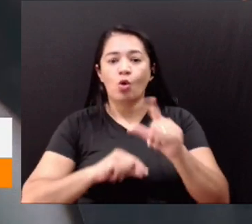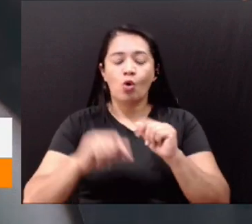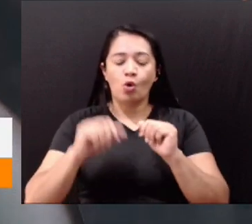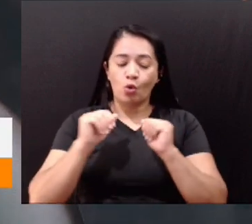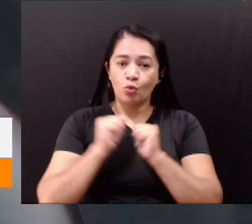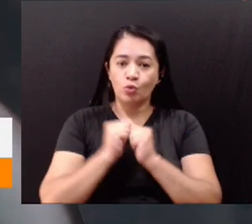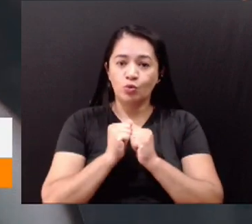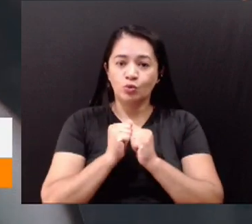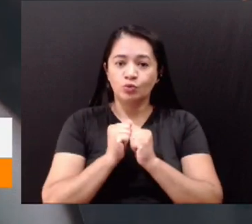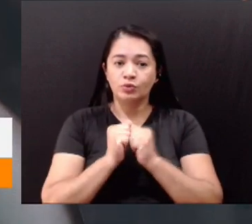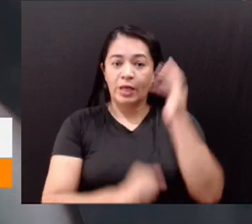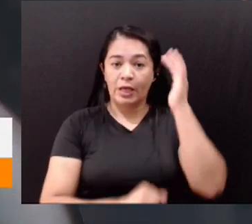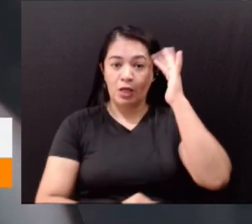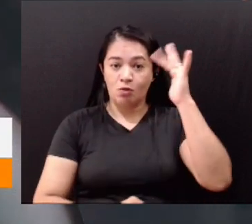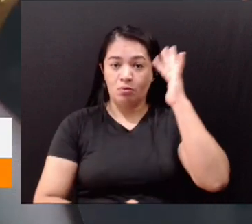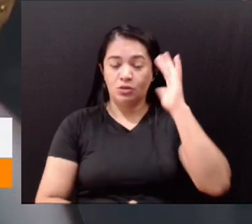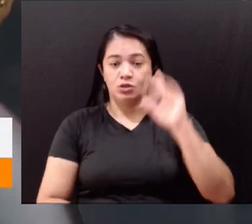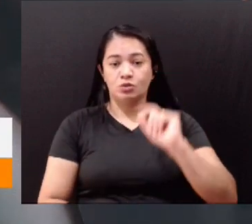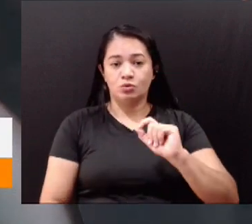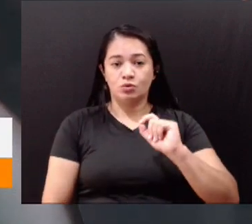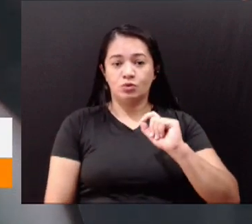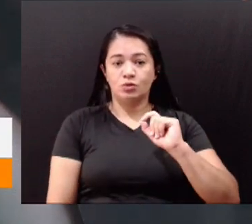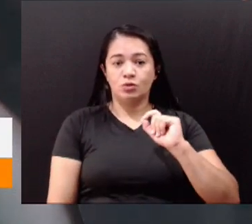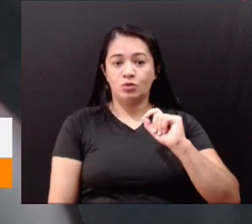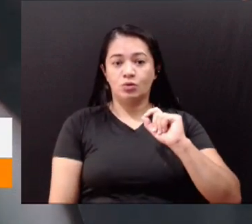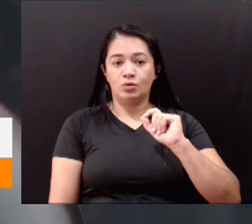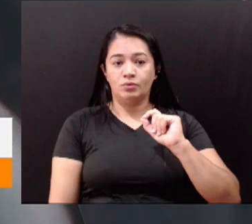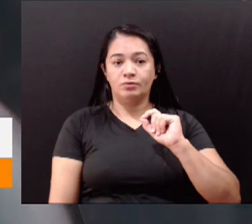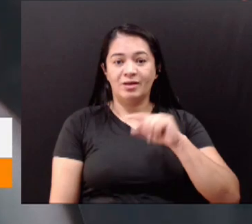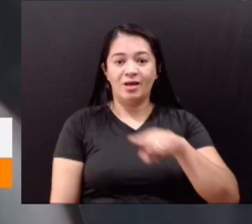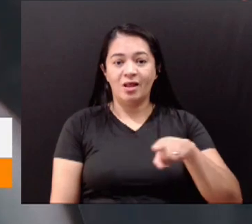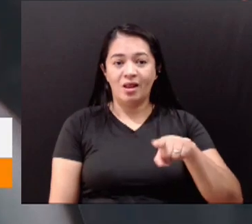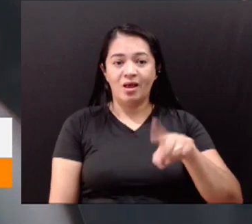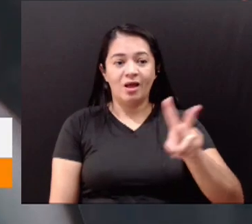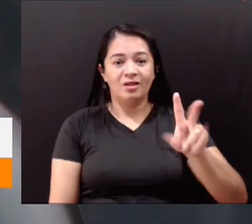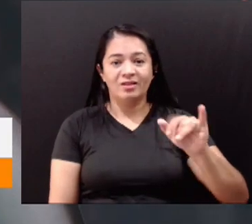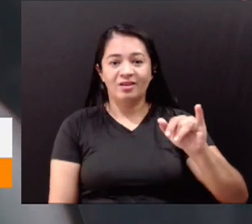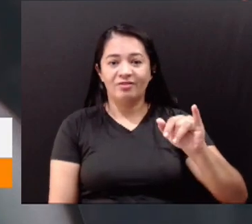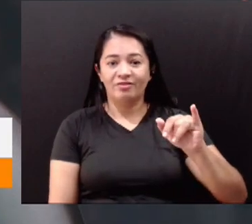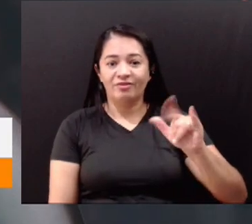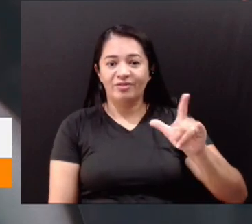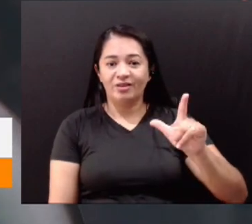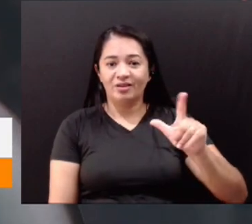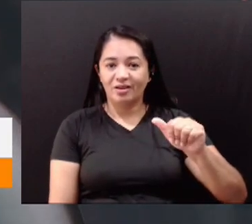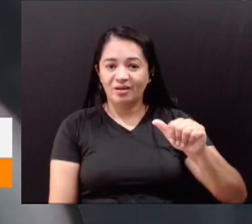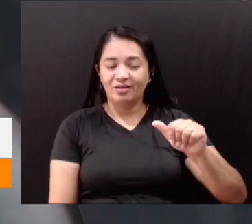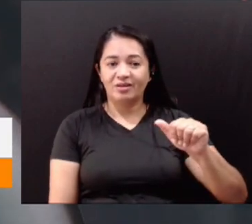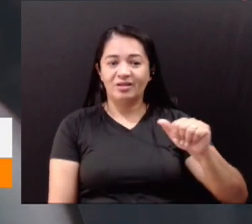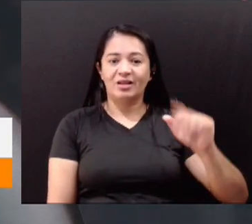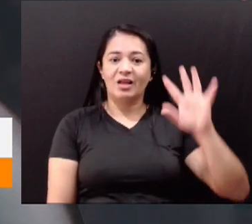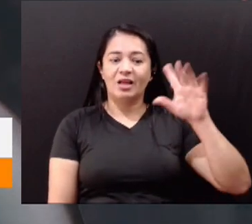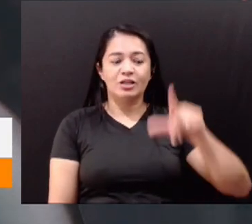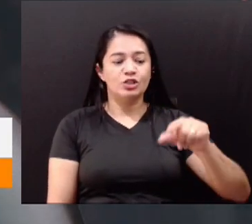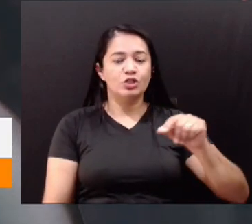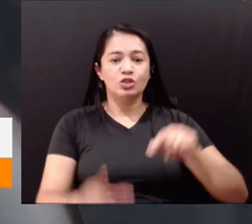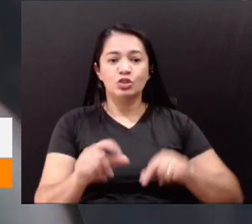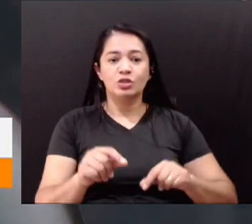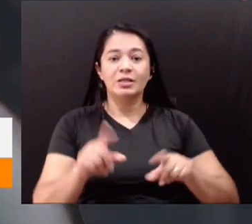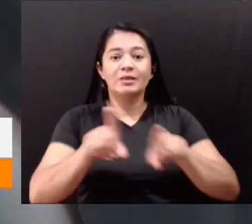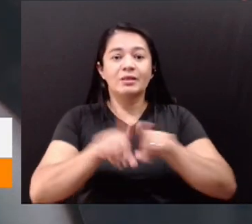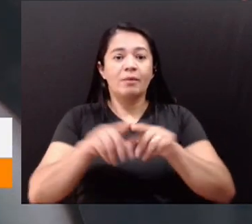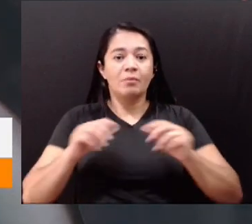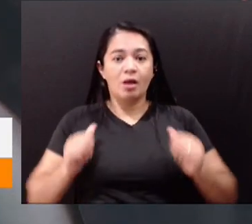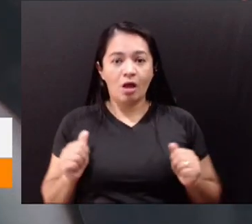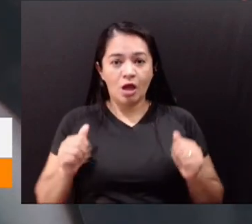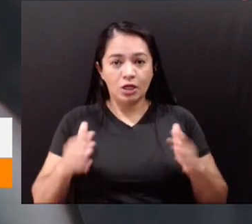né? Que ali na Vila Conviver as decisões e também as ações precisam ser